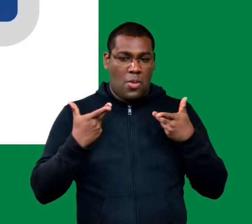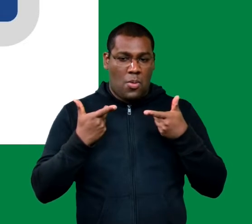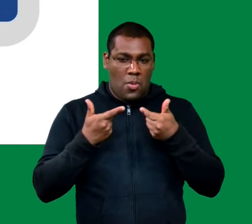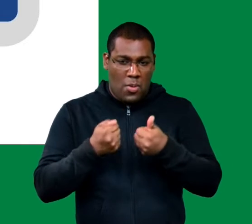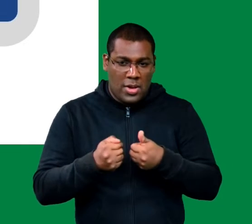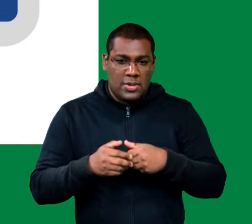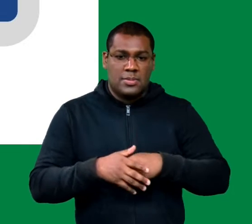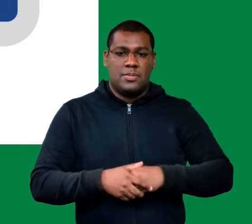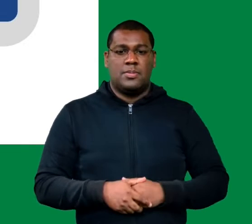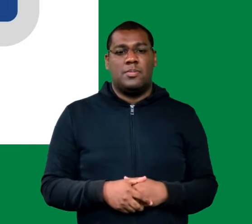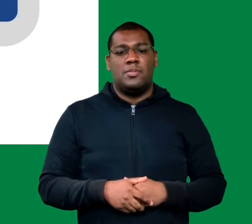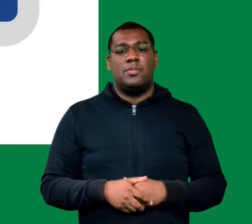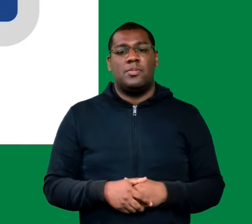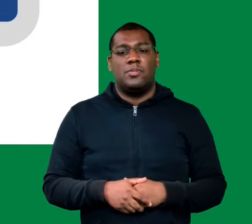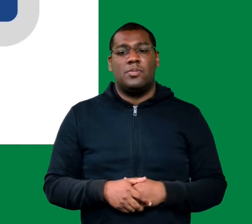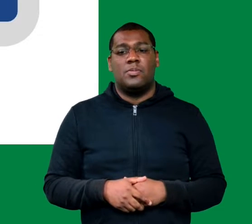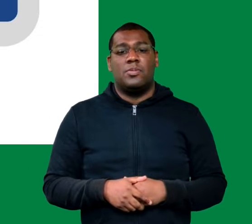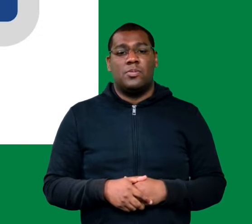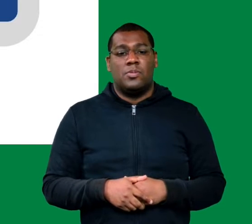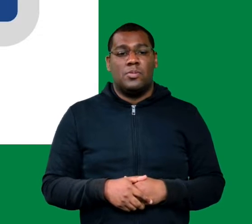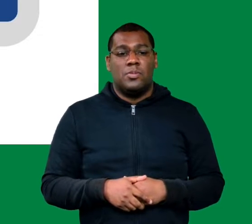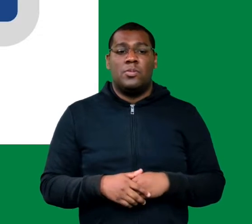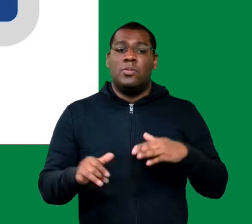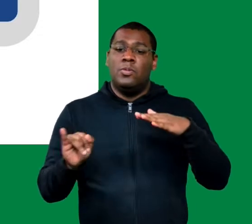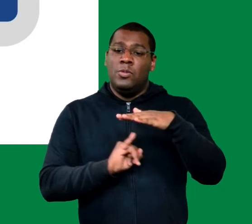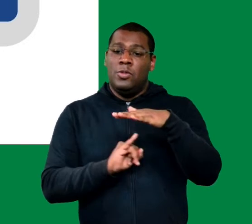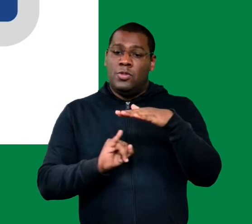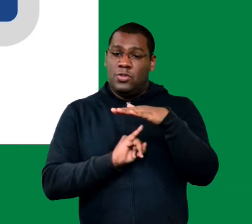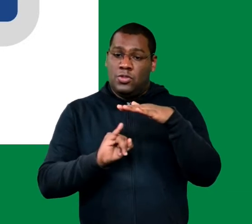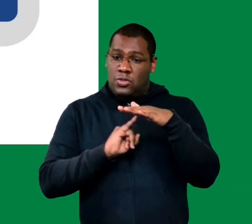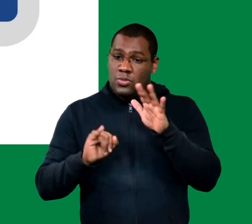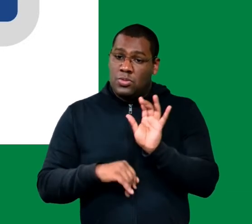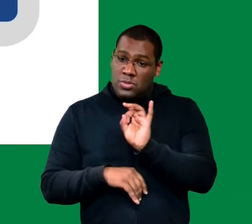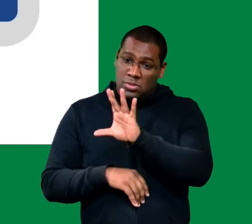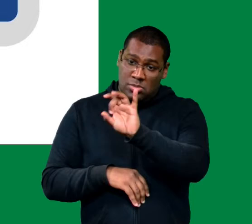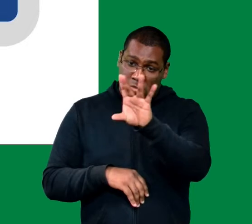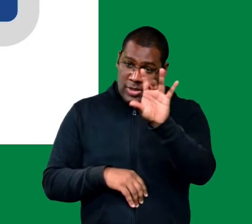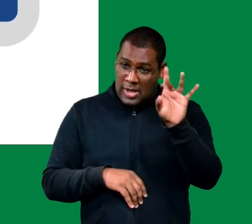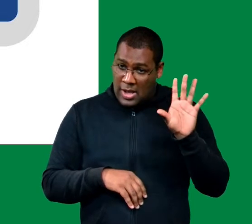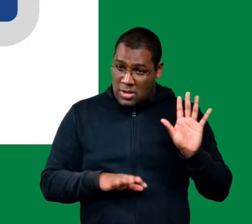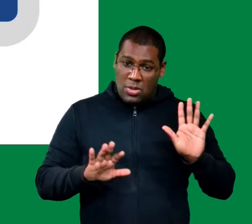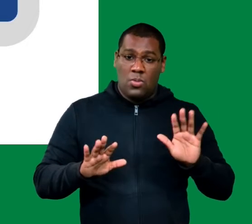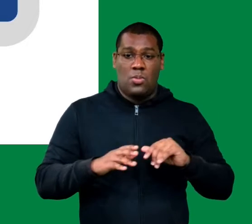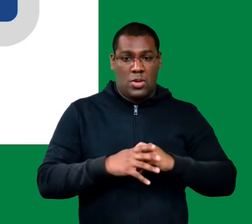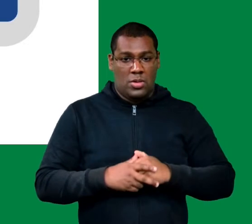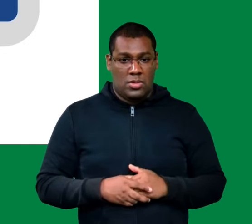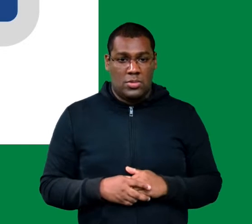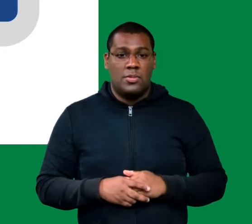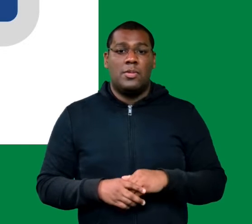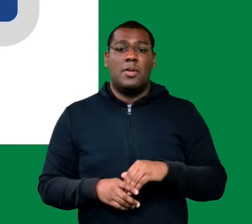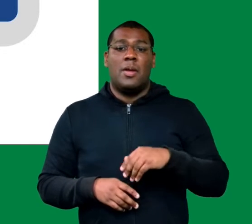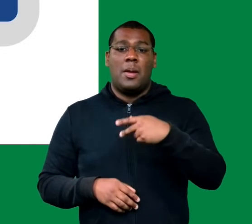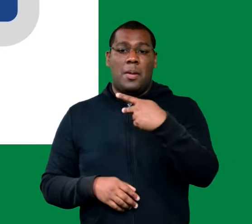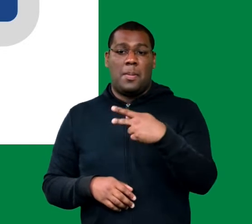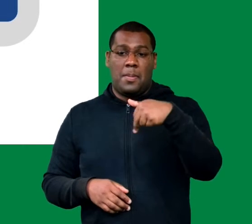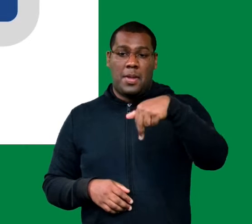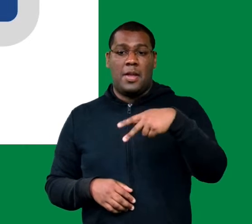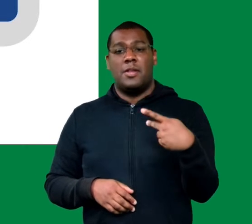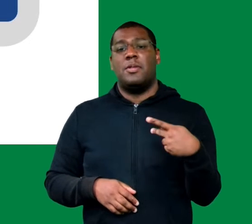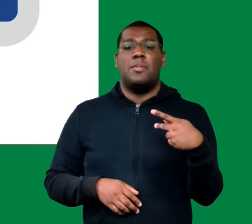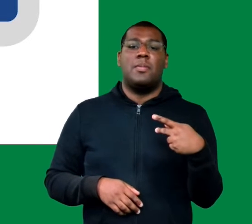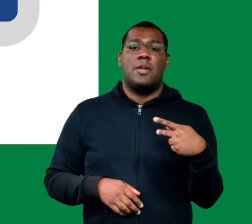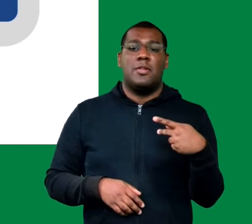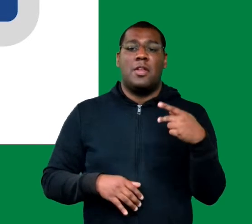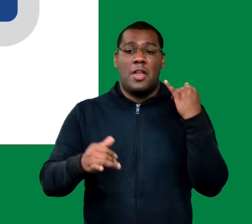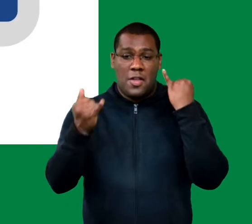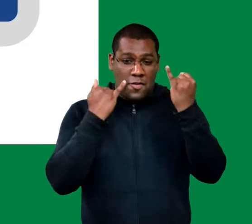aí por instituição, então não vai considerar o resultado do campus. Não considera na PNP os indicadores de